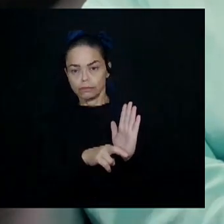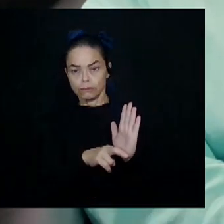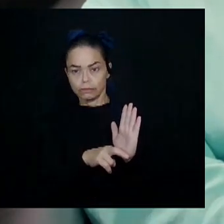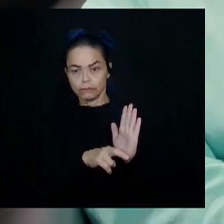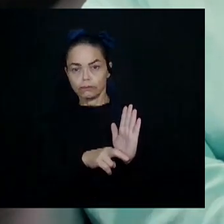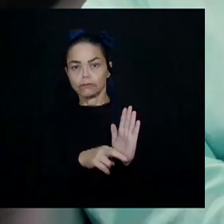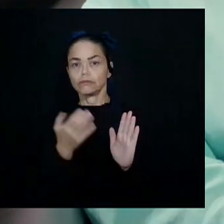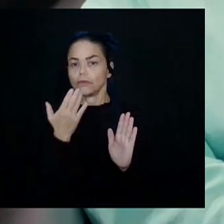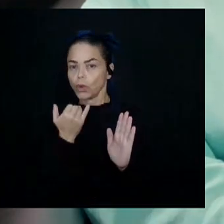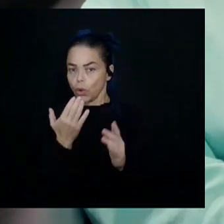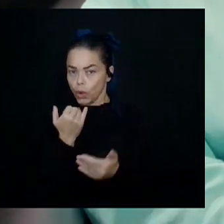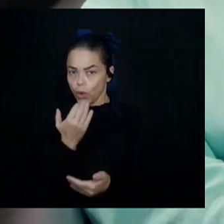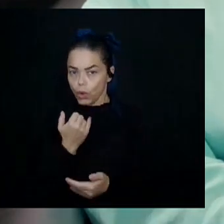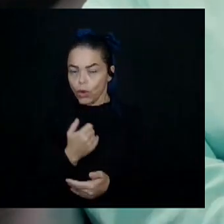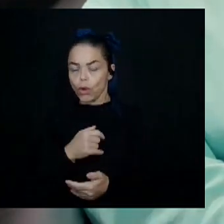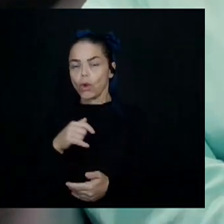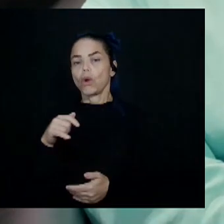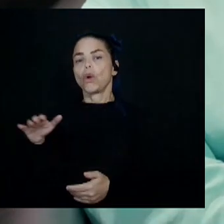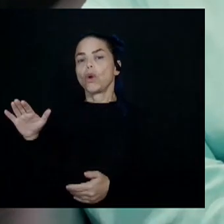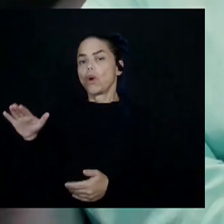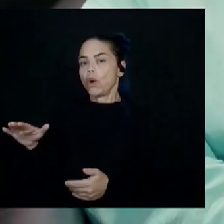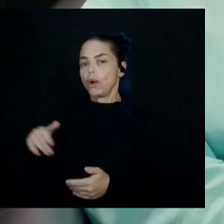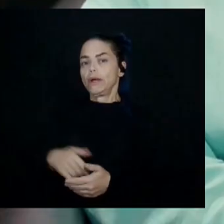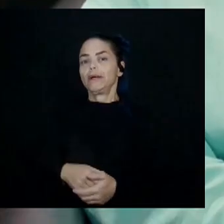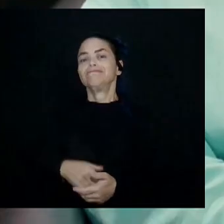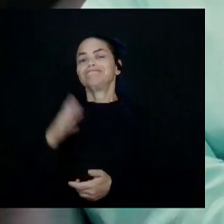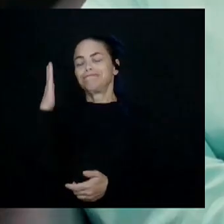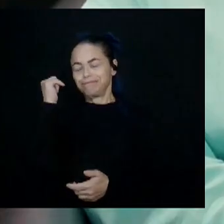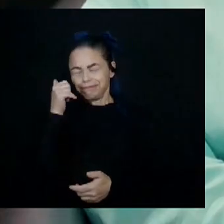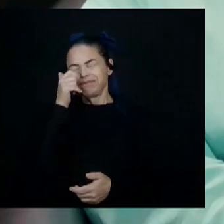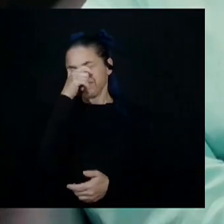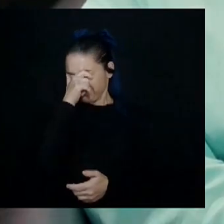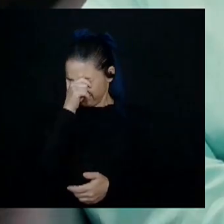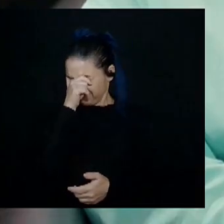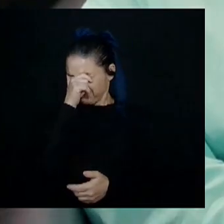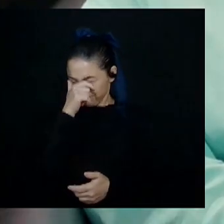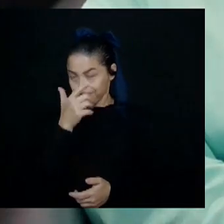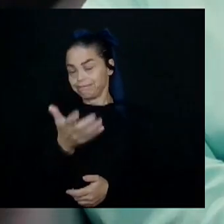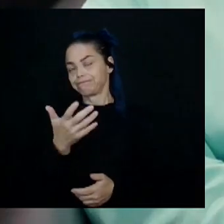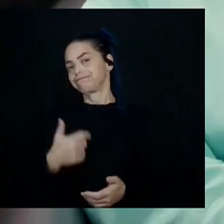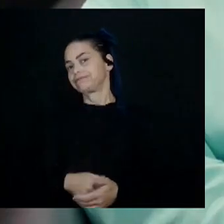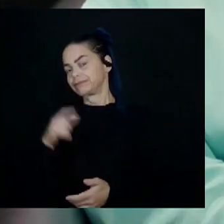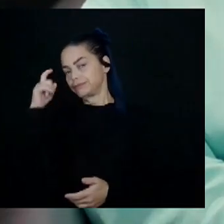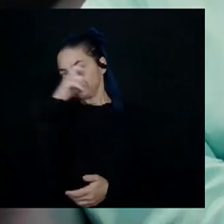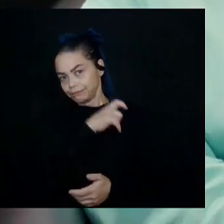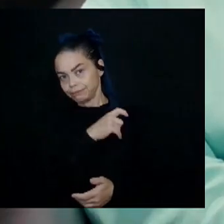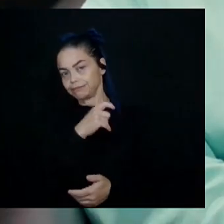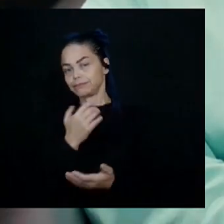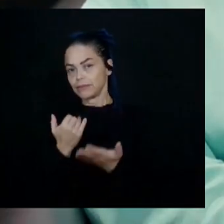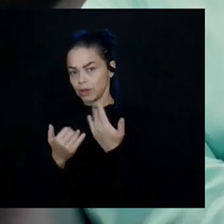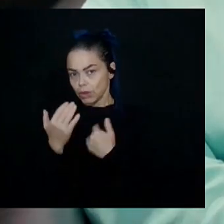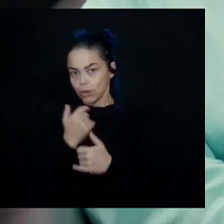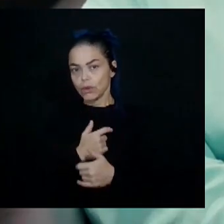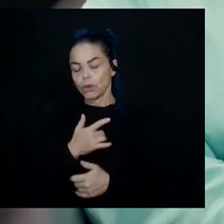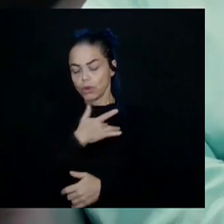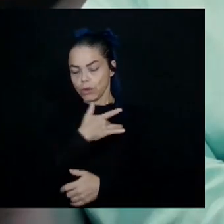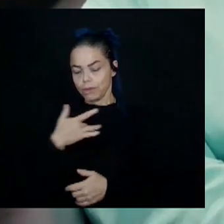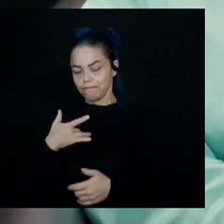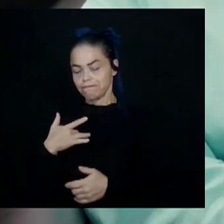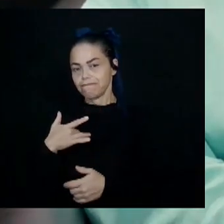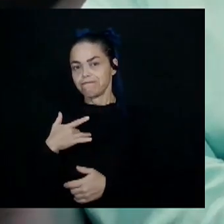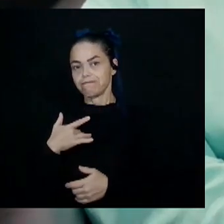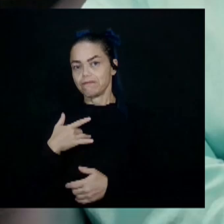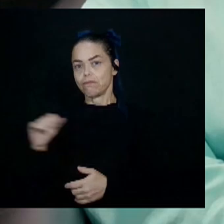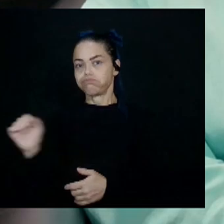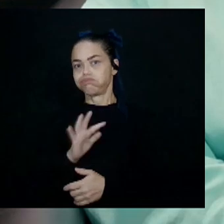alimentação dessa criança. A gente sabe que alimentos naturais, hoje em dia, o custo é maior do que